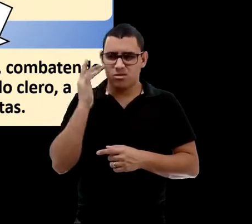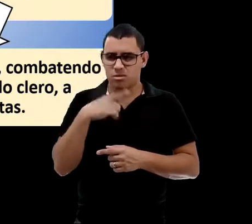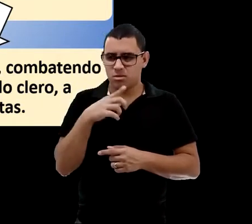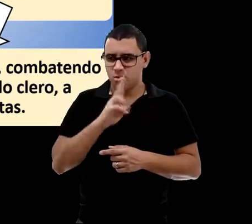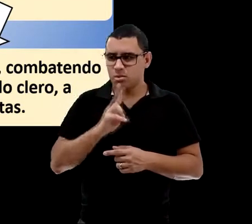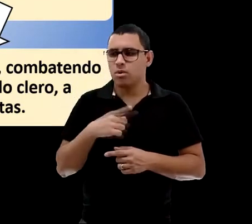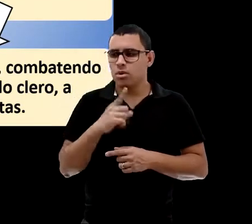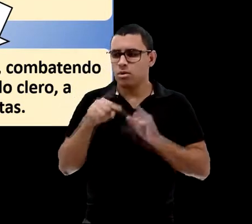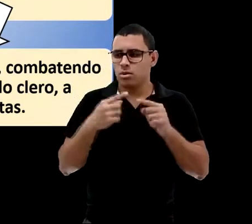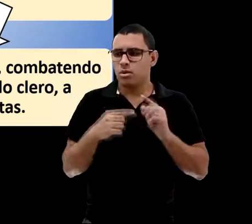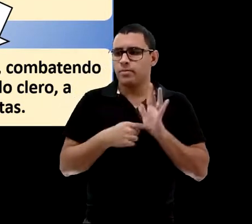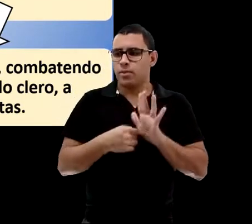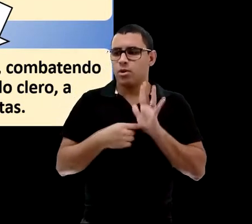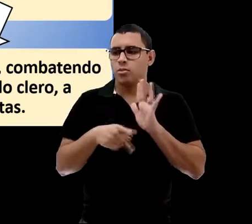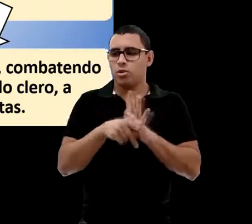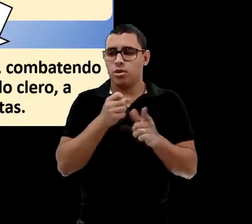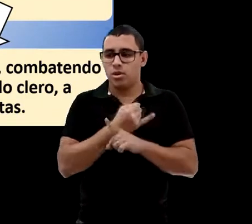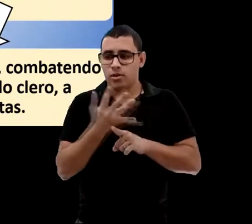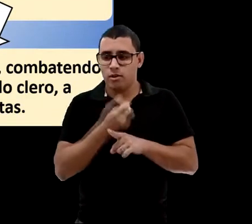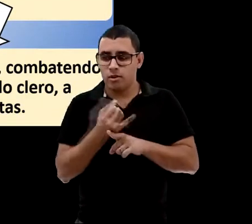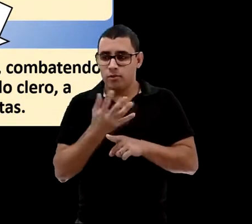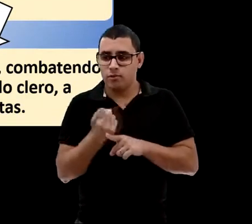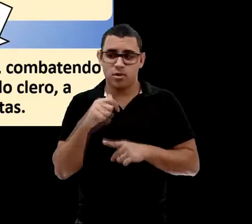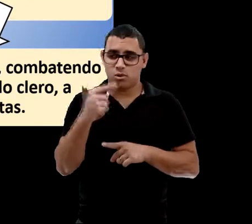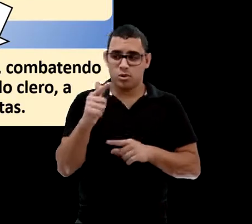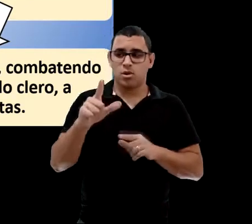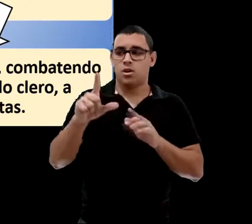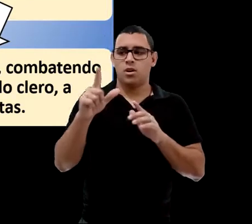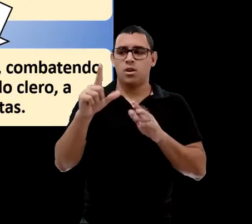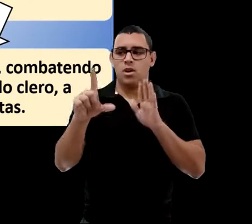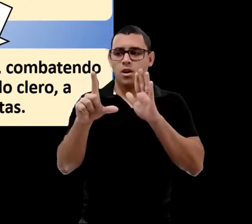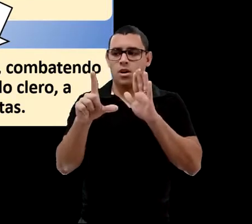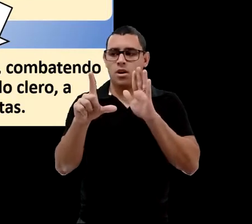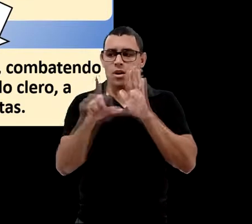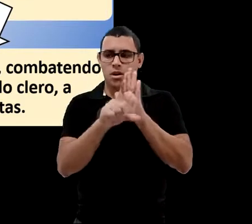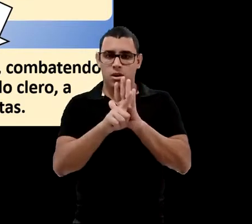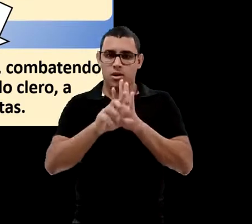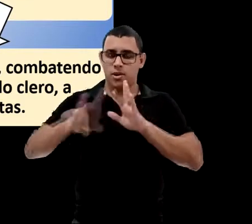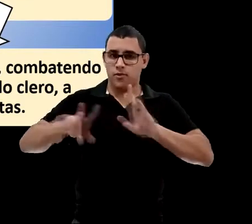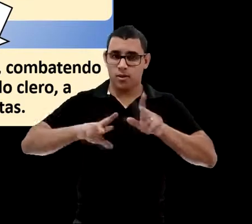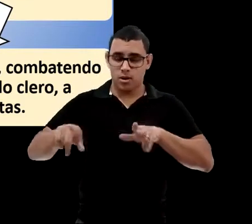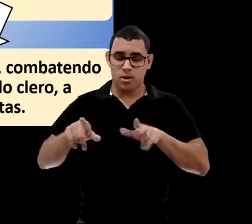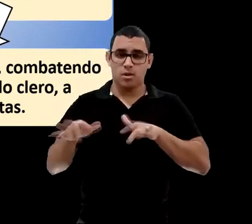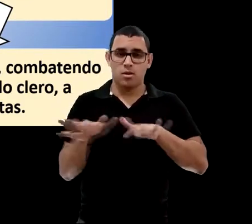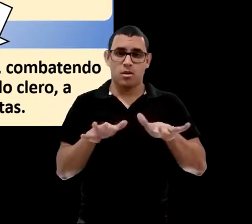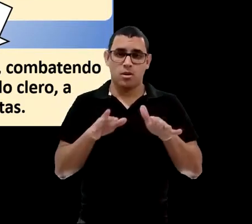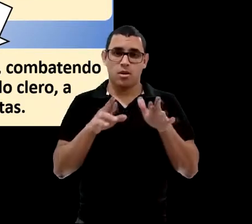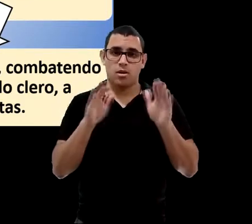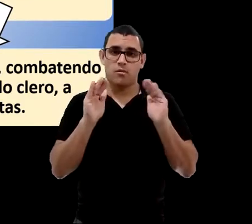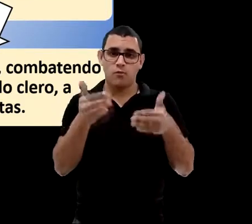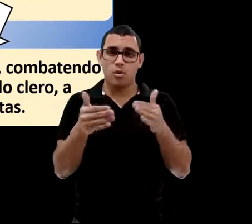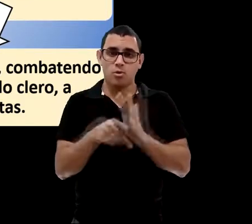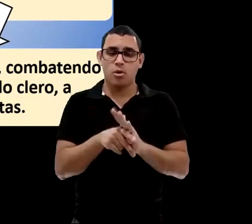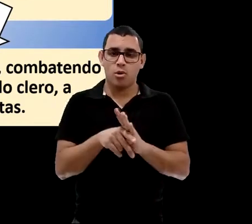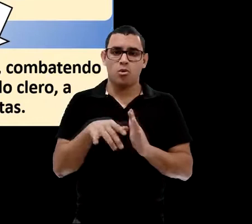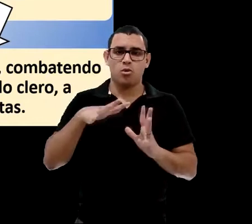mudanças que ele provocou na ciência a partir da física, né, mostrando que não haveria leis diferentes para reger os corpos celestes e terrestres.